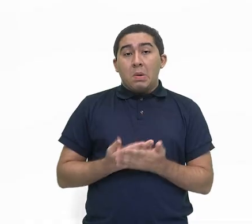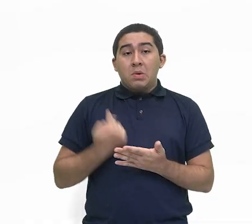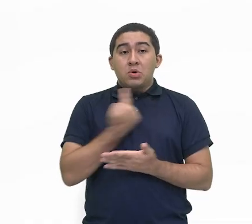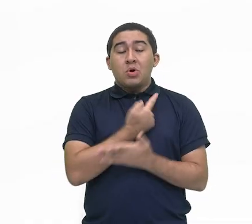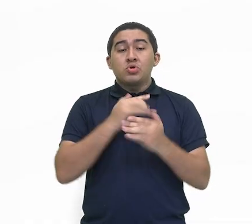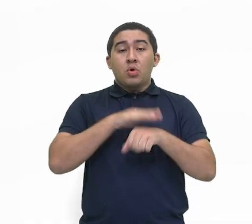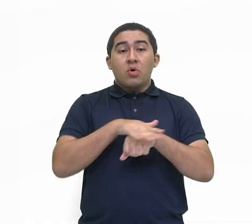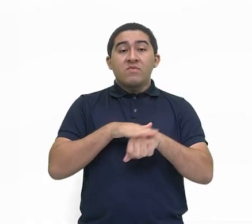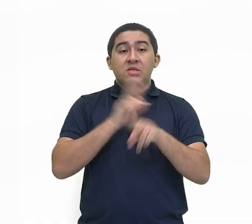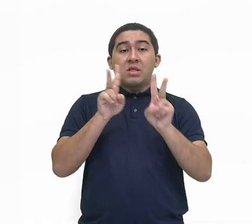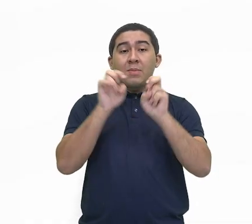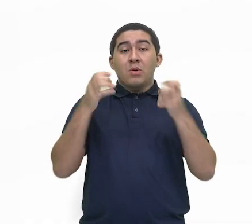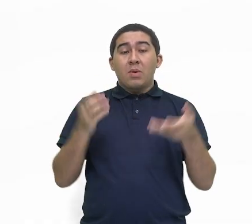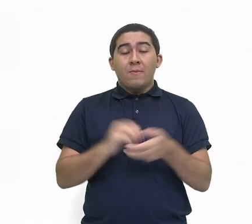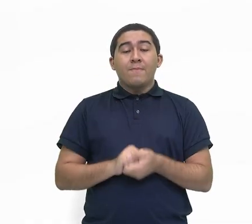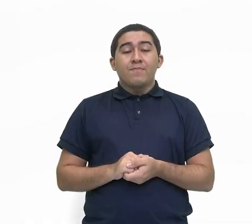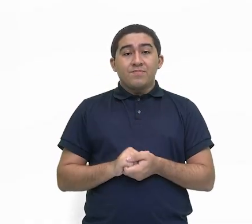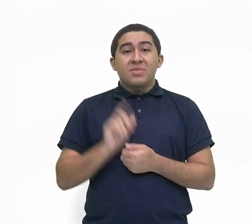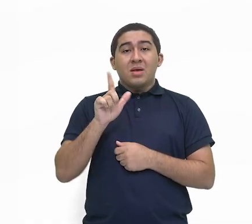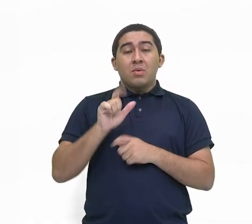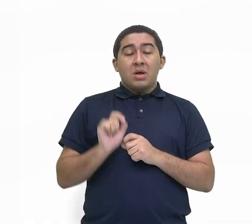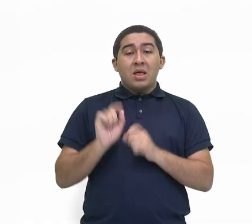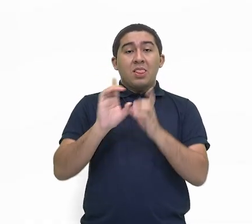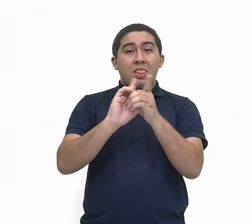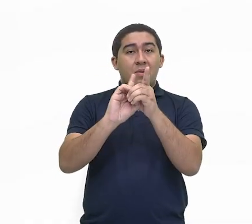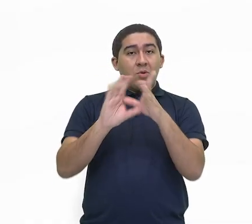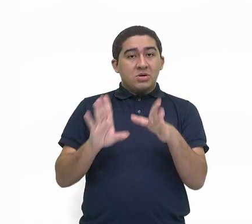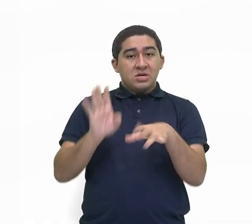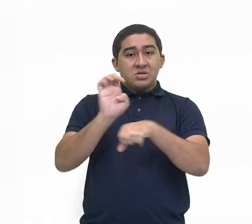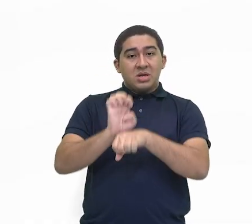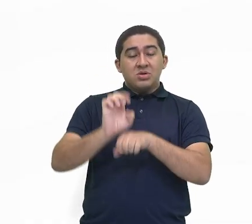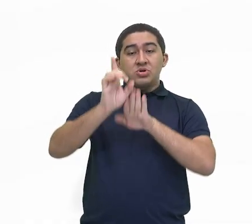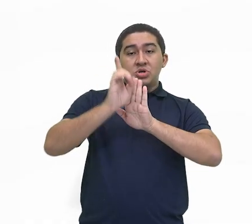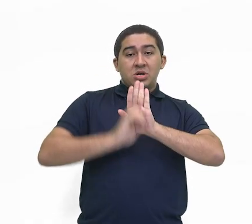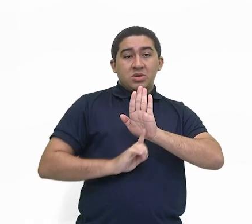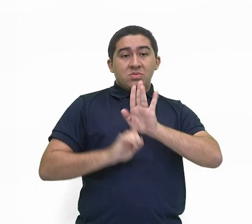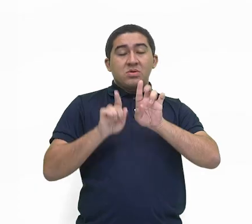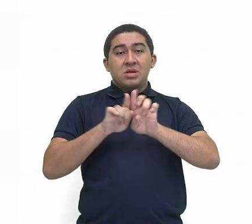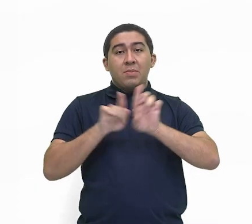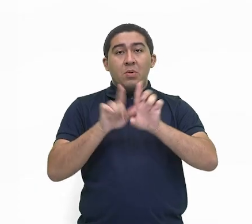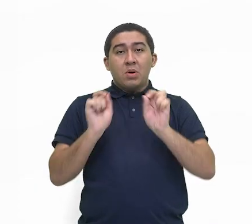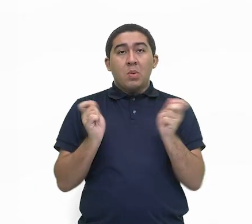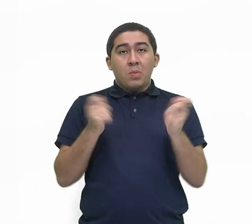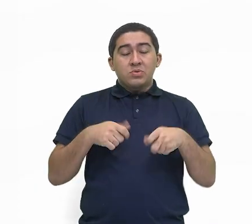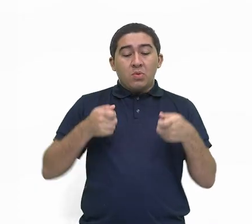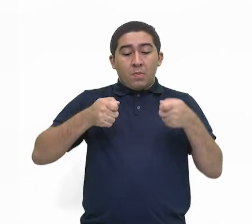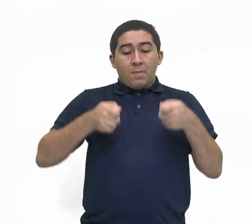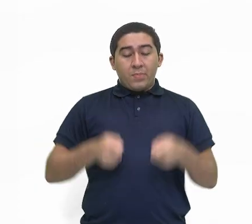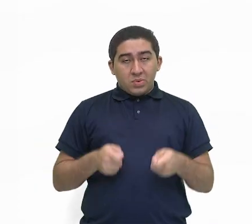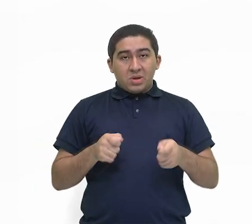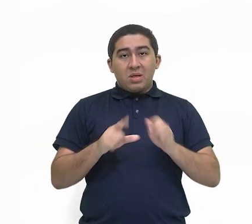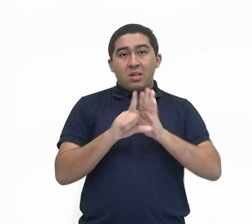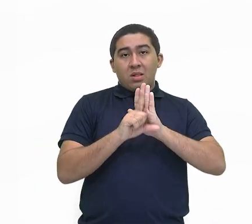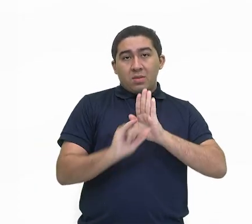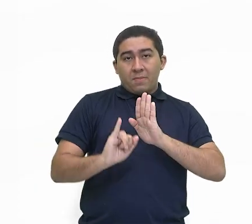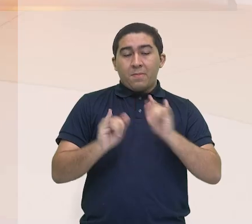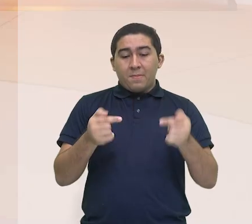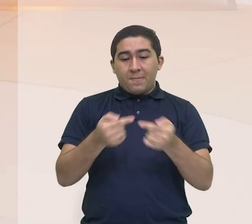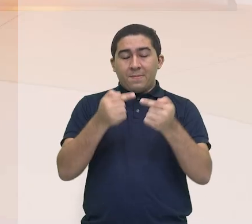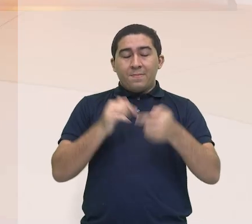conversar sobre Estado democrático de direito e a legitimidade do